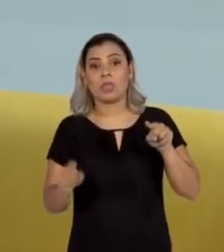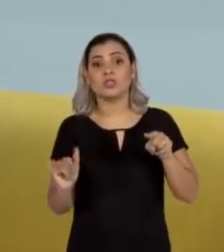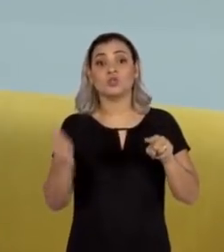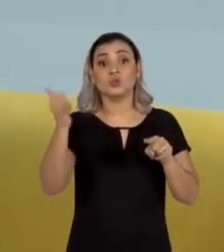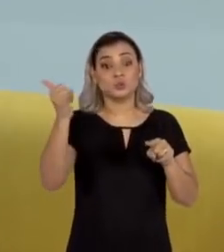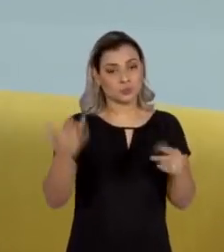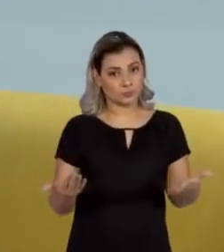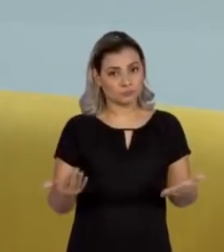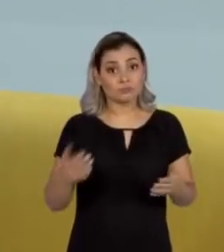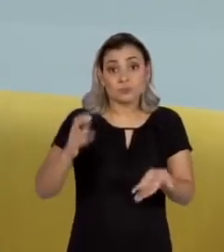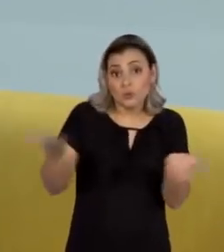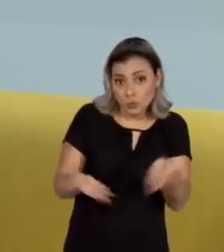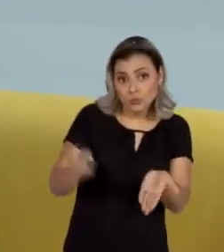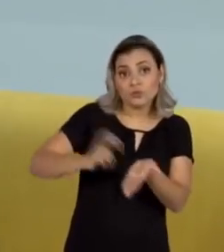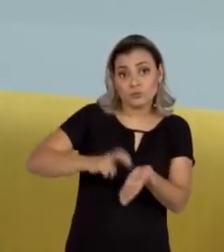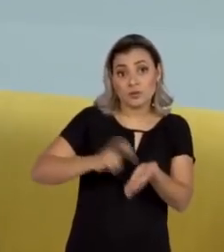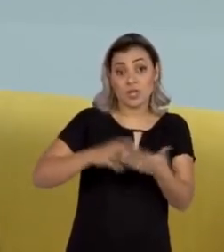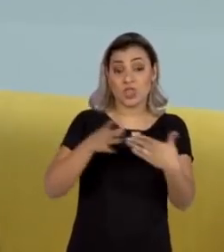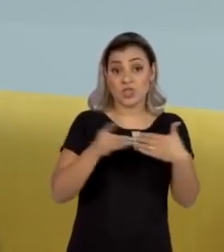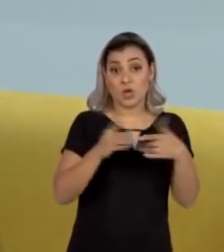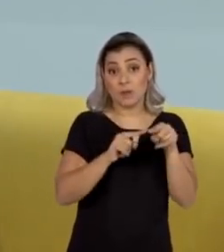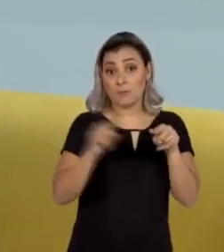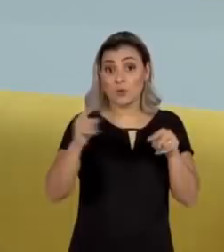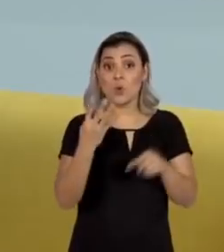juros. No final da manhã, o dólar bateu os R$